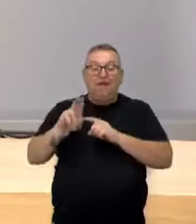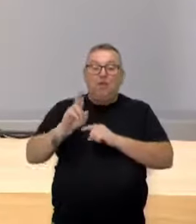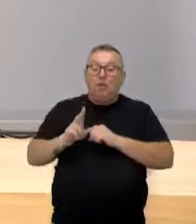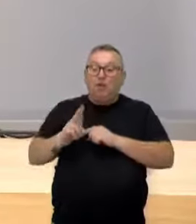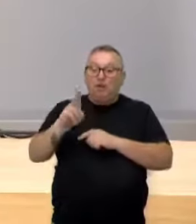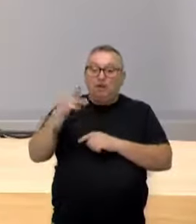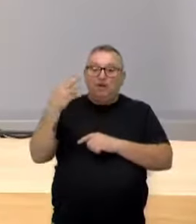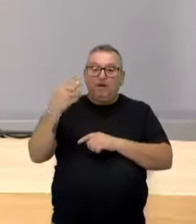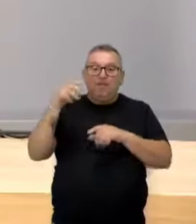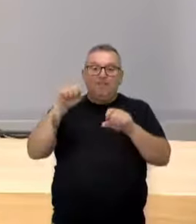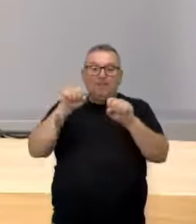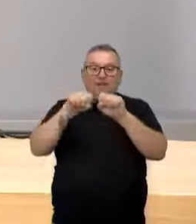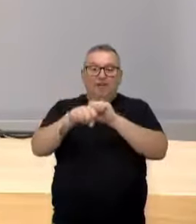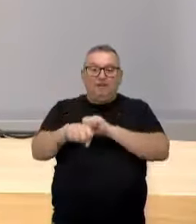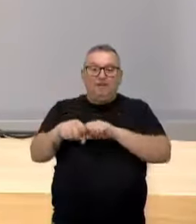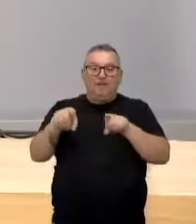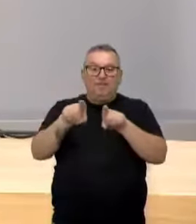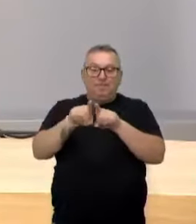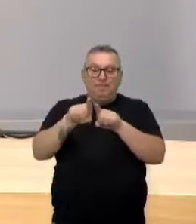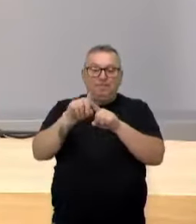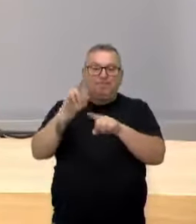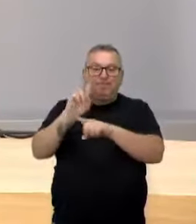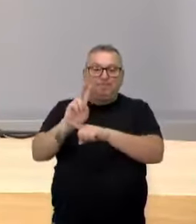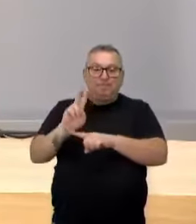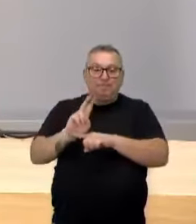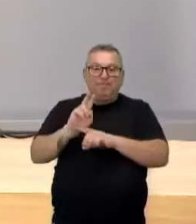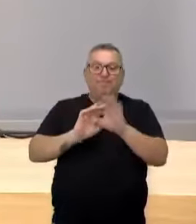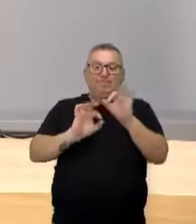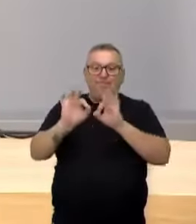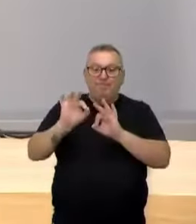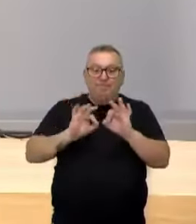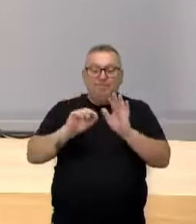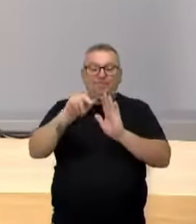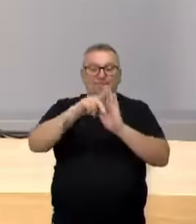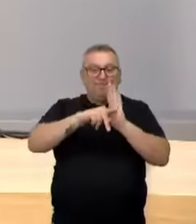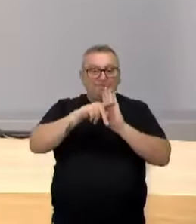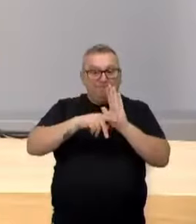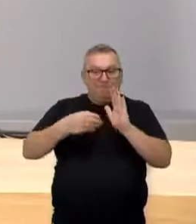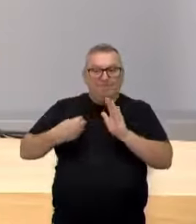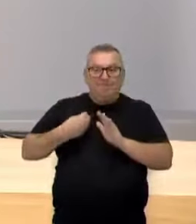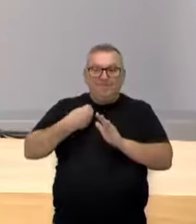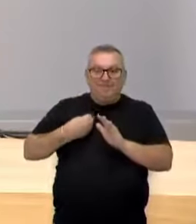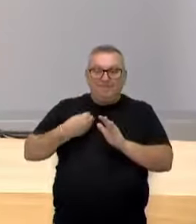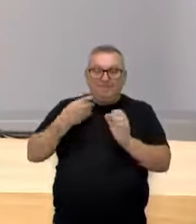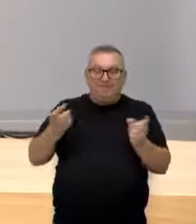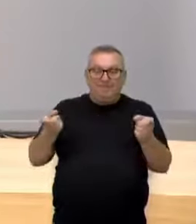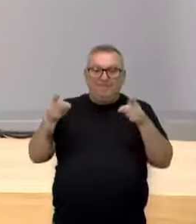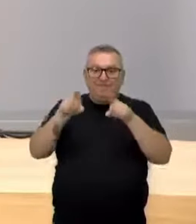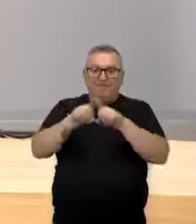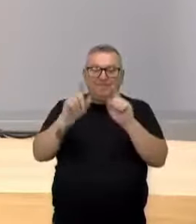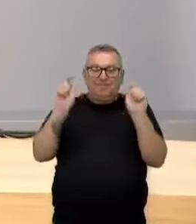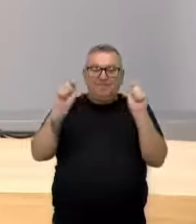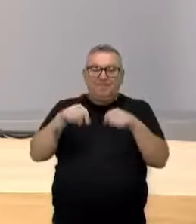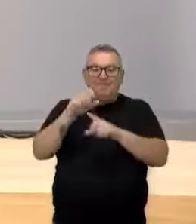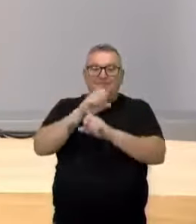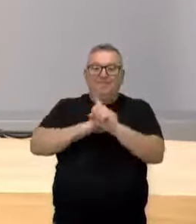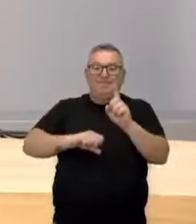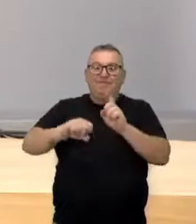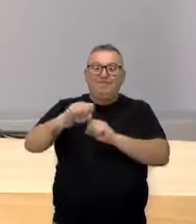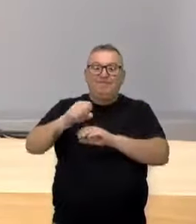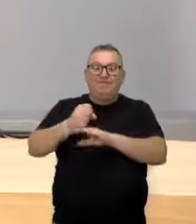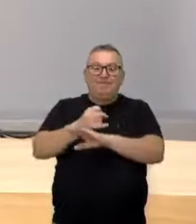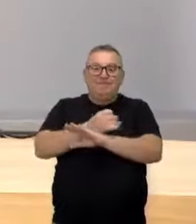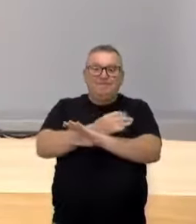terceira formação, tratando do projeto de vida unido às competências